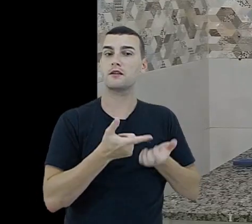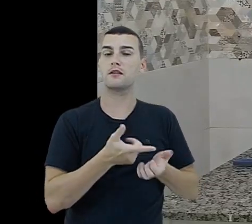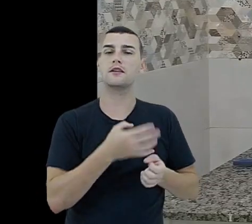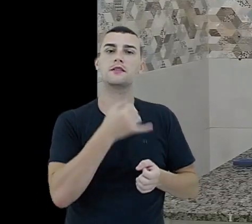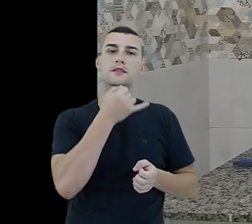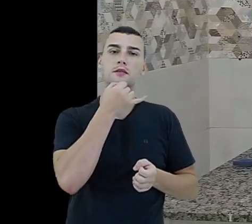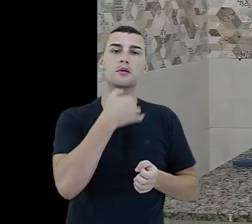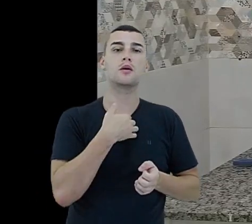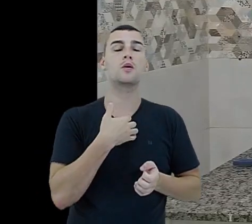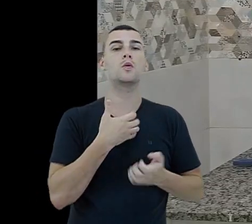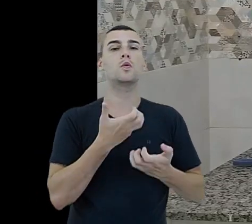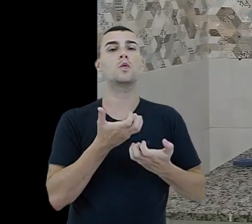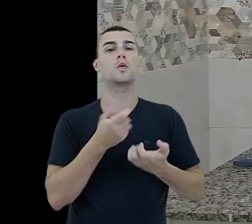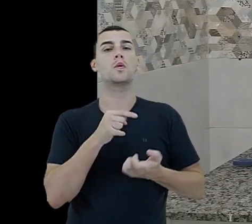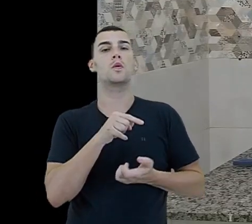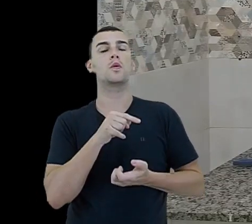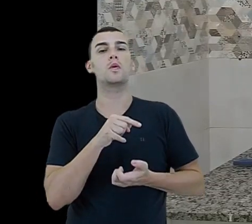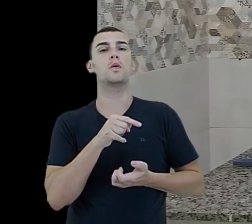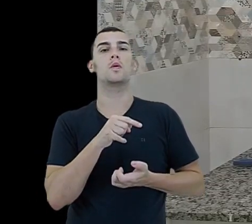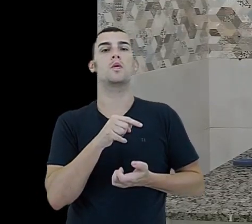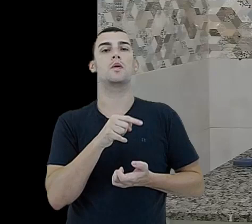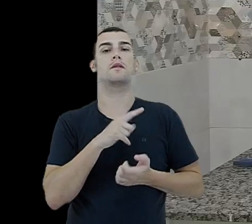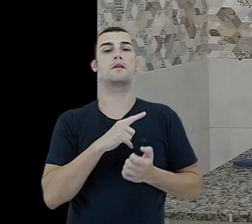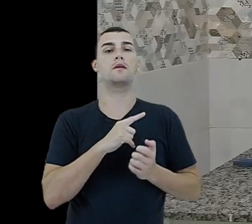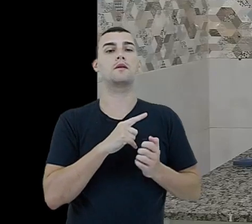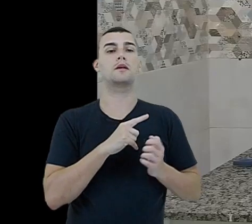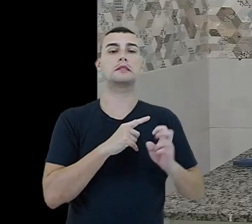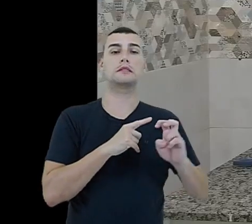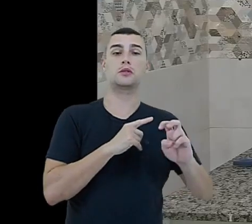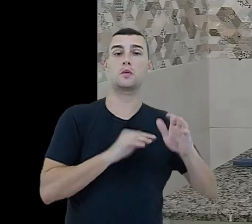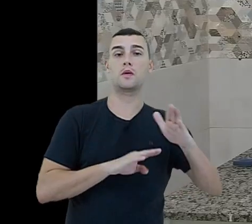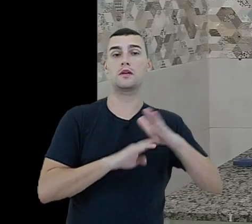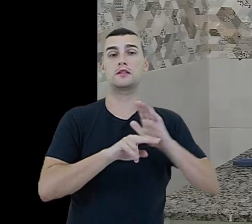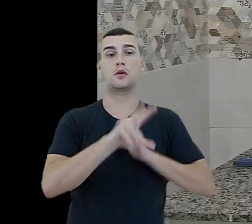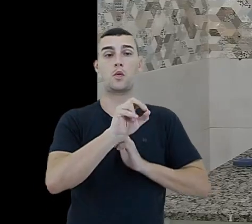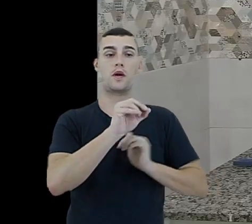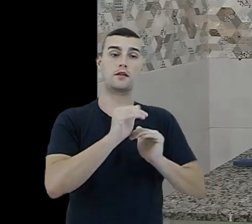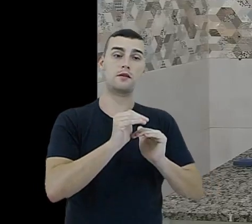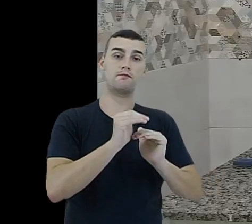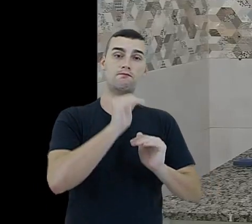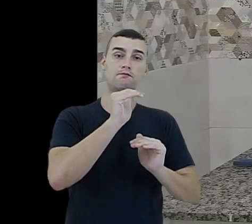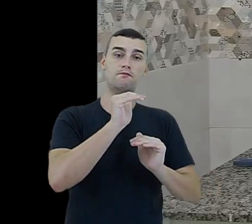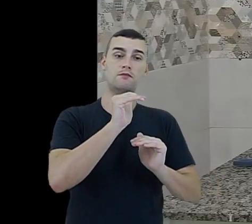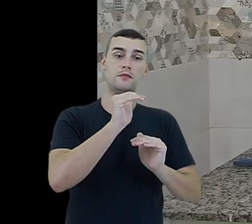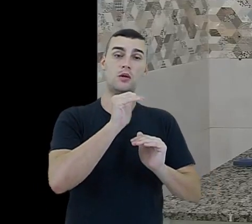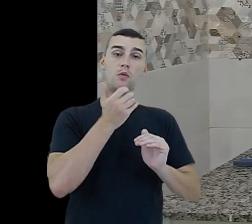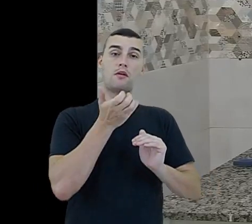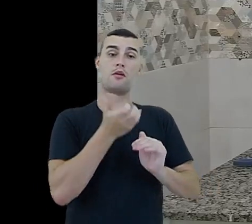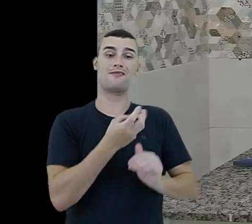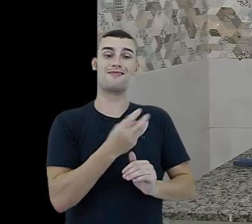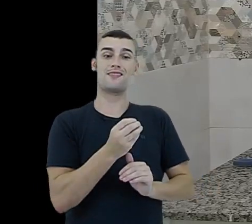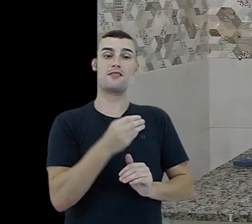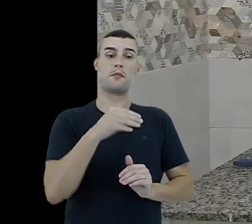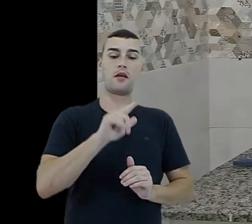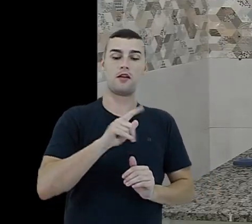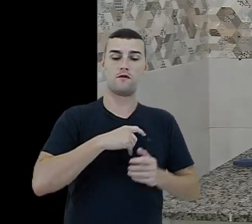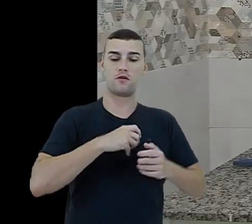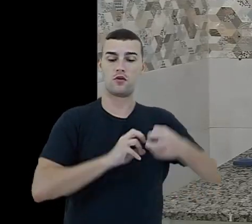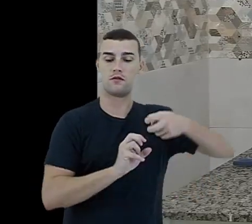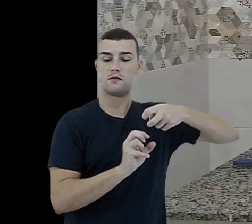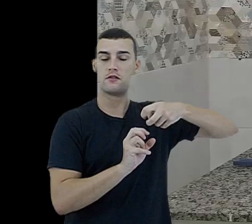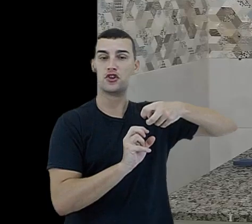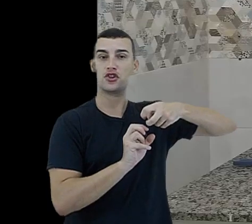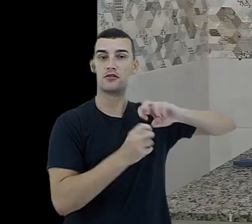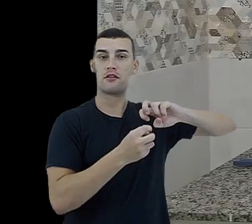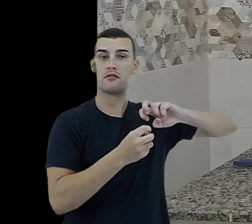interesse. Então, por exemplo, se eu quero de uma faixa de 5 a 50, 30 microlitros, eu vou girar